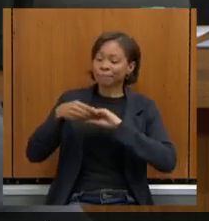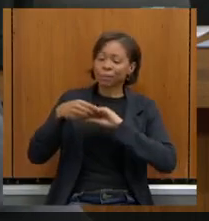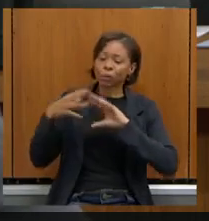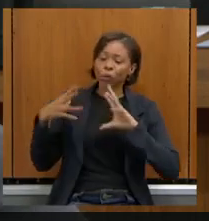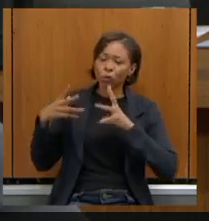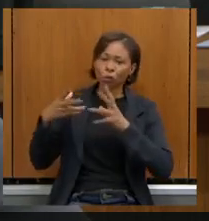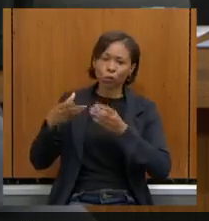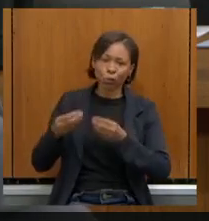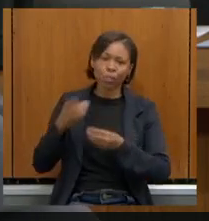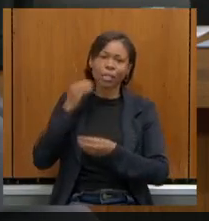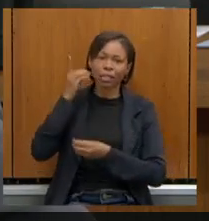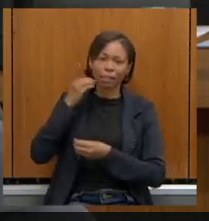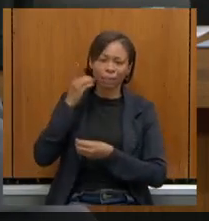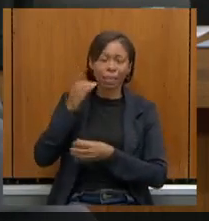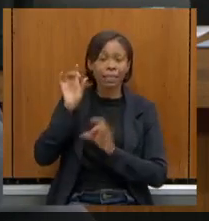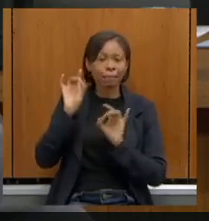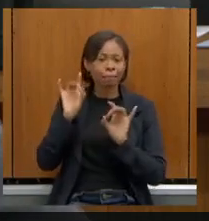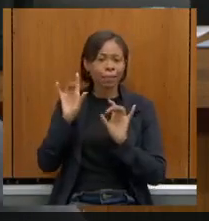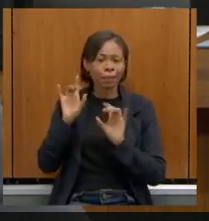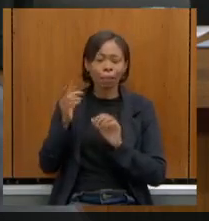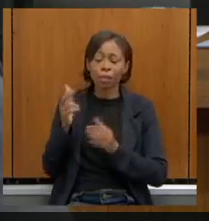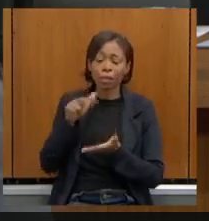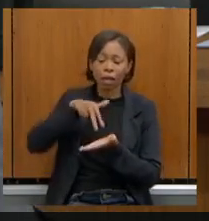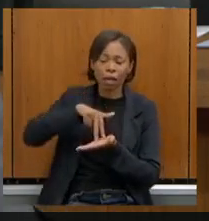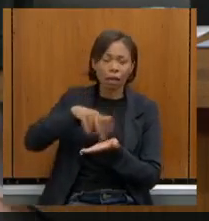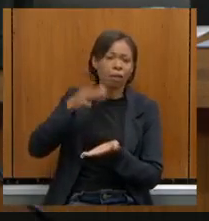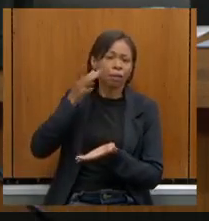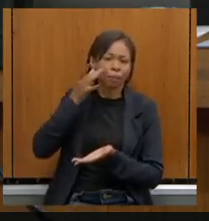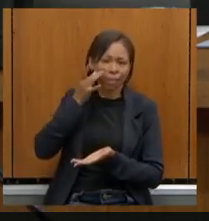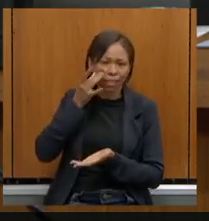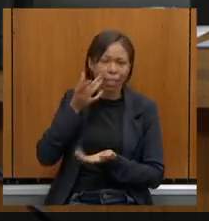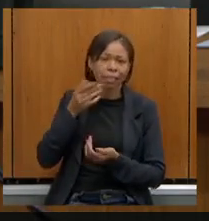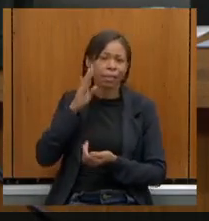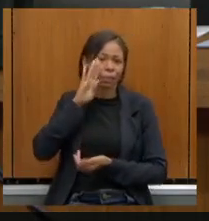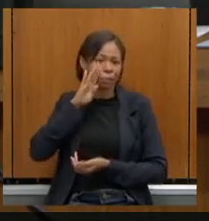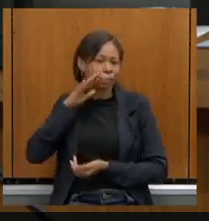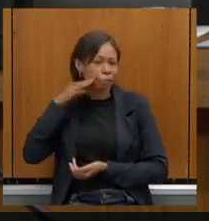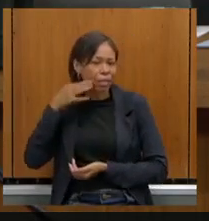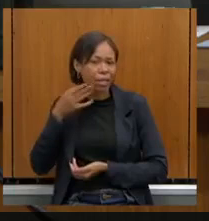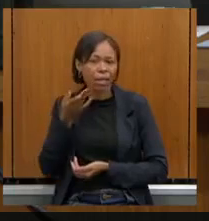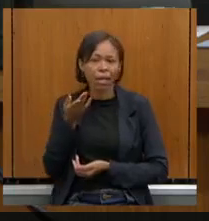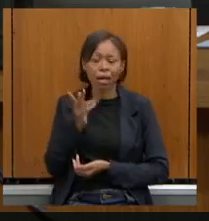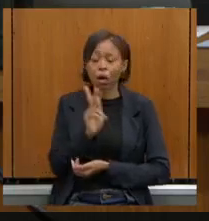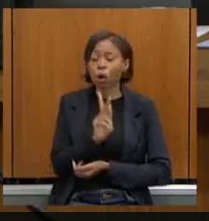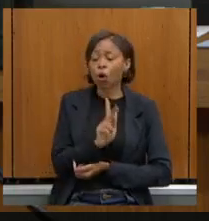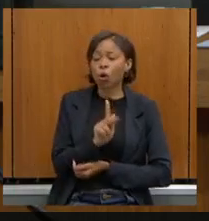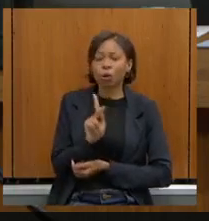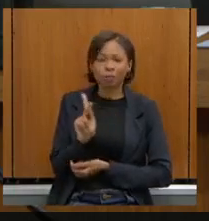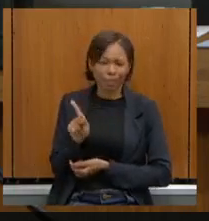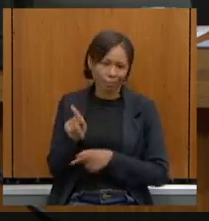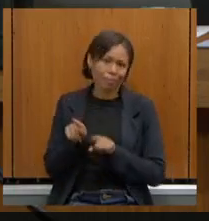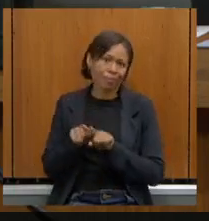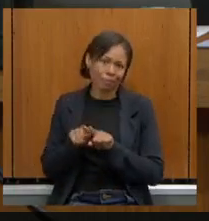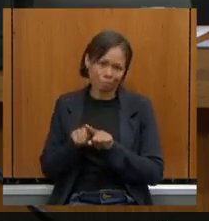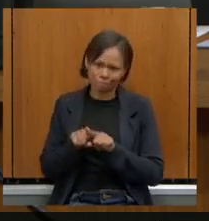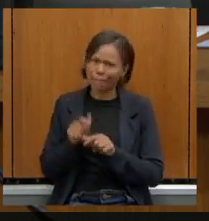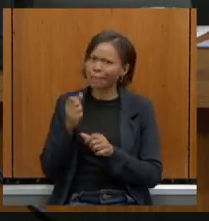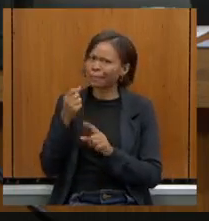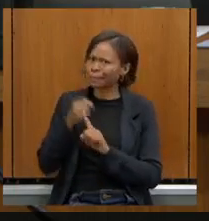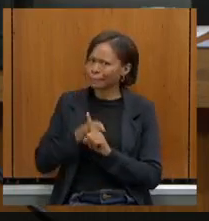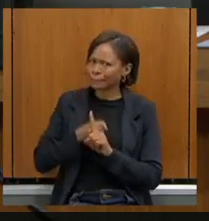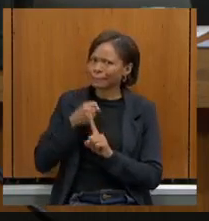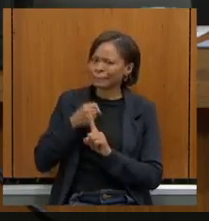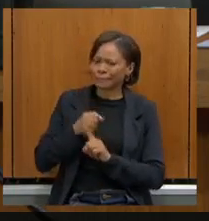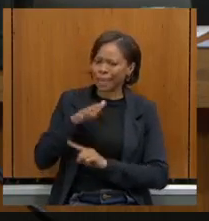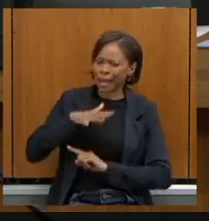os deputados, em especial aqueles que estão presentes, a nossa deputada Beatriz, professora, também uma outra grande guerreira, não só